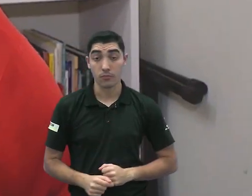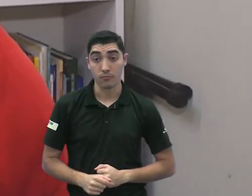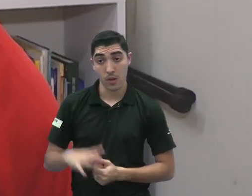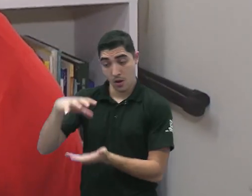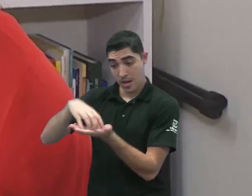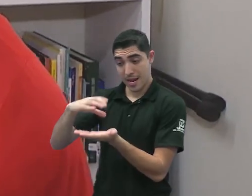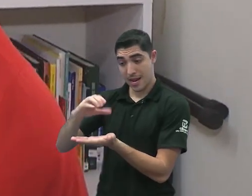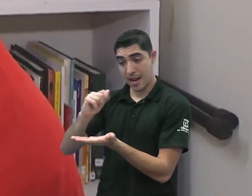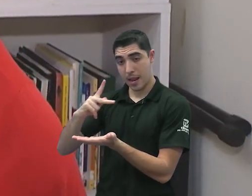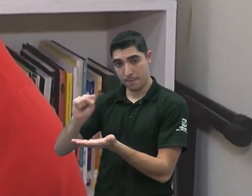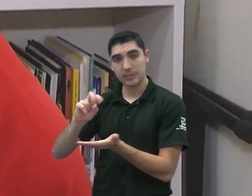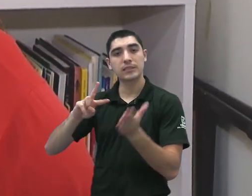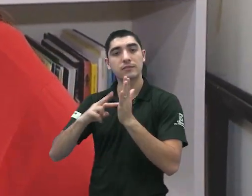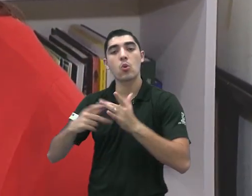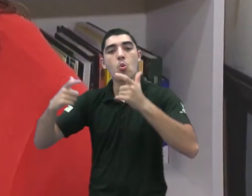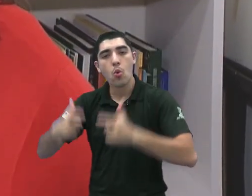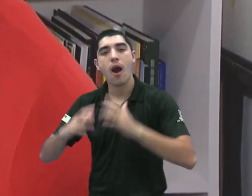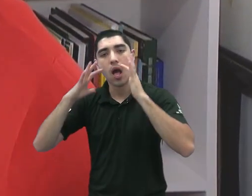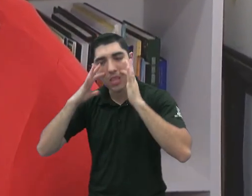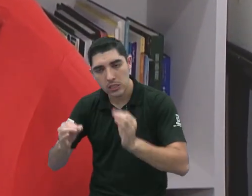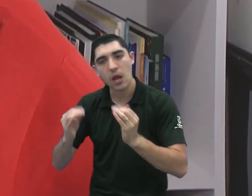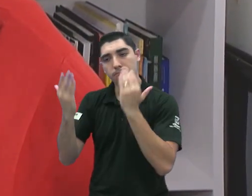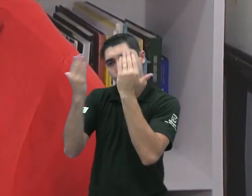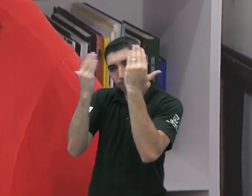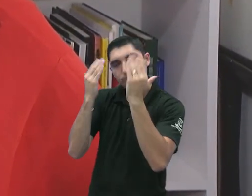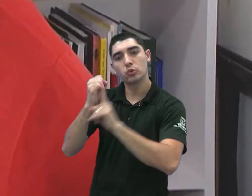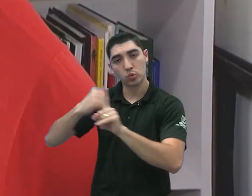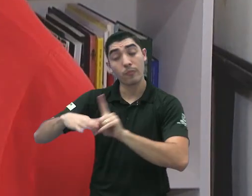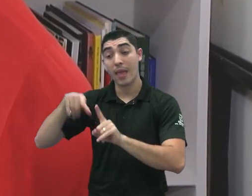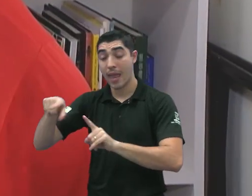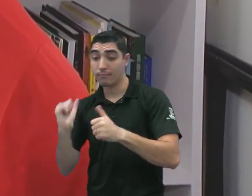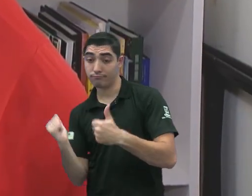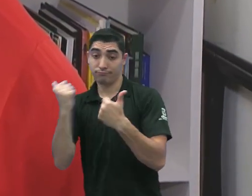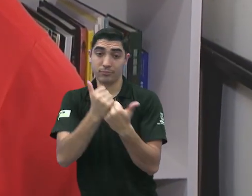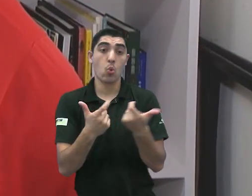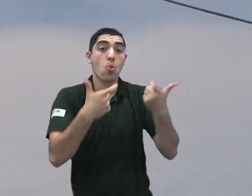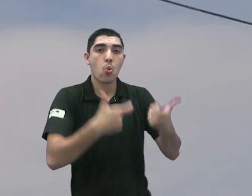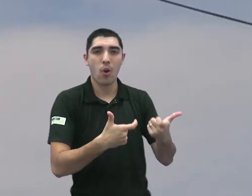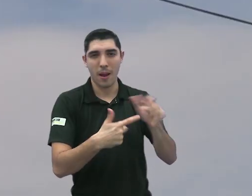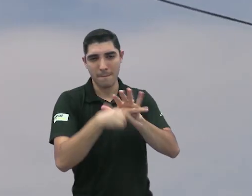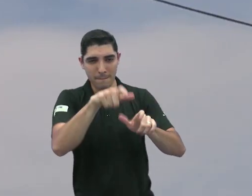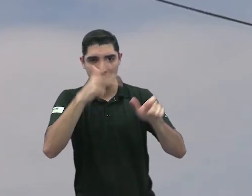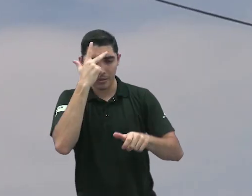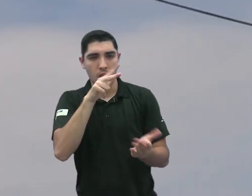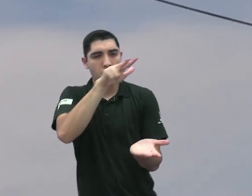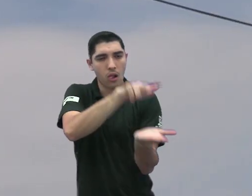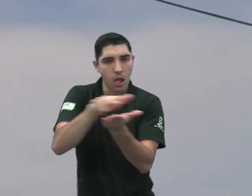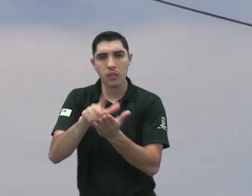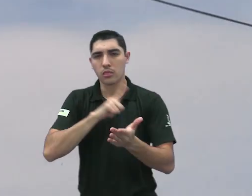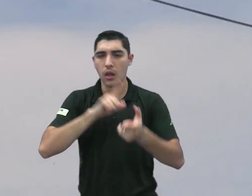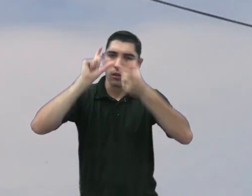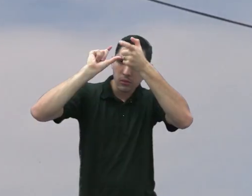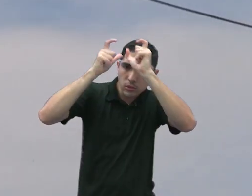CAPS, ele é o Centro de Atenção Psicossocial. Ele foi criado para substituir as internações de longa permanência dos pacientes com